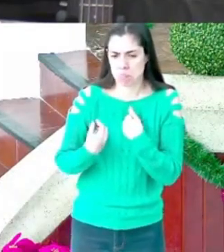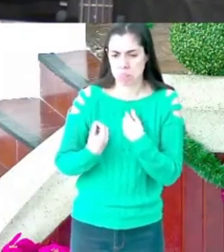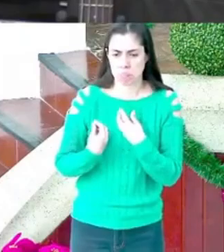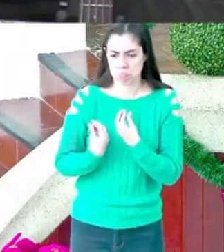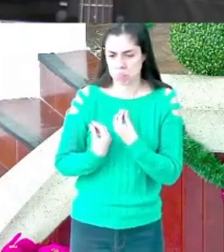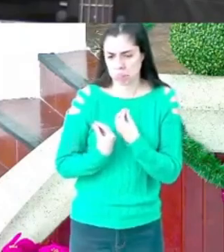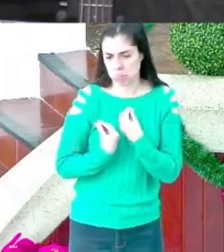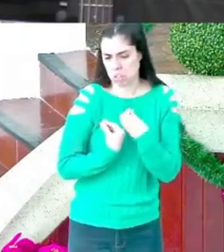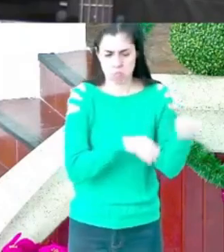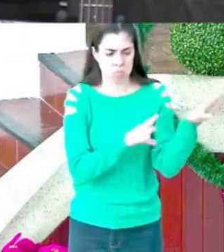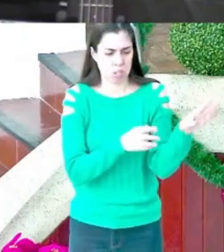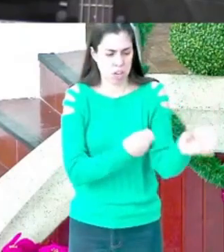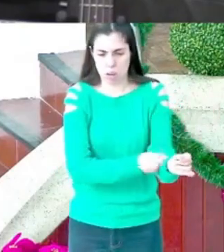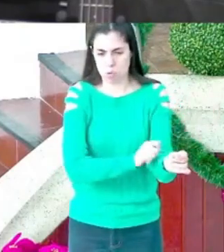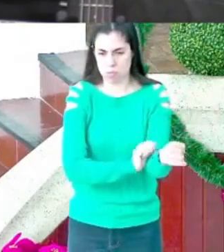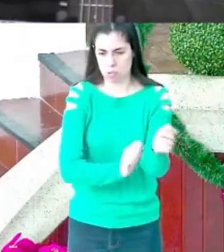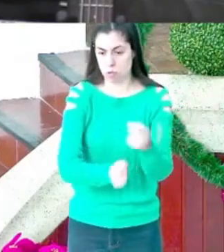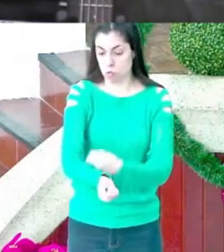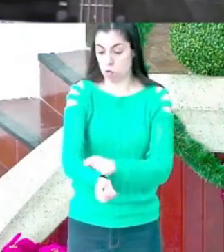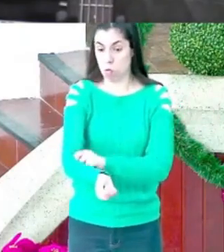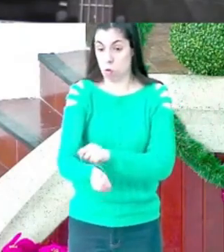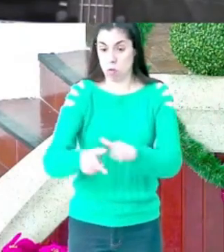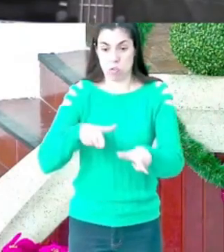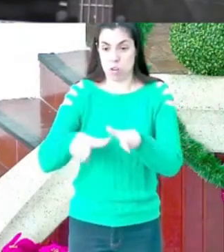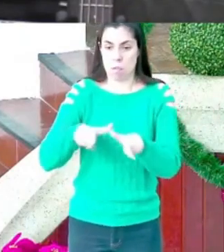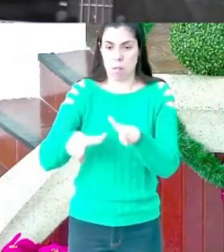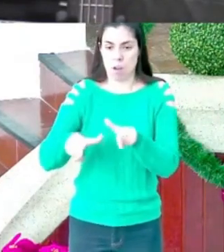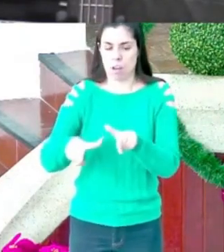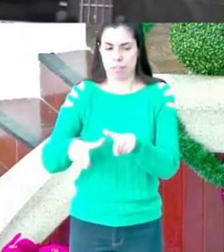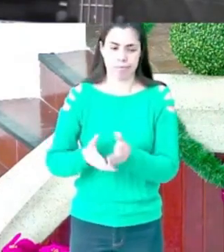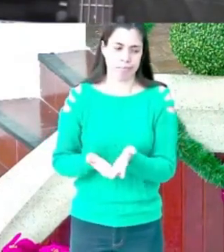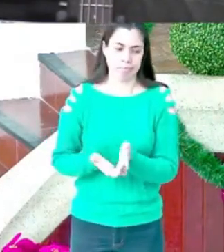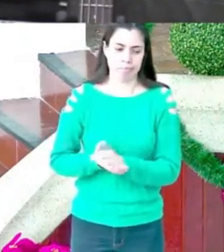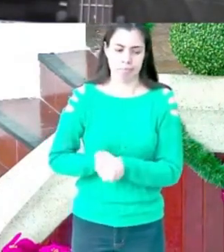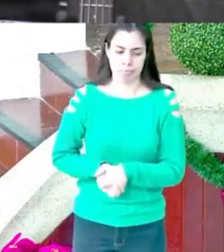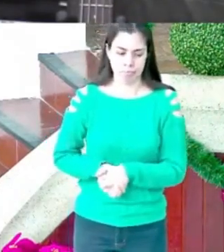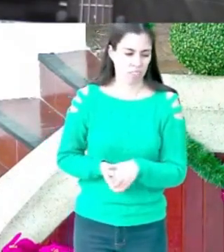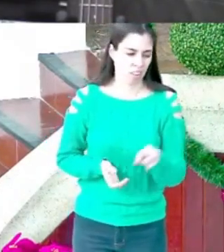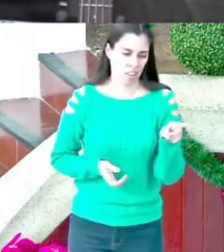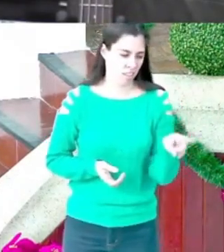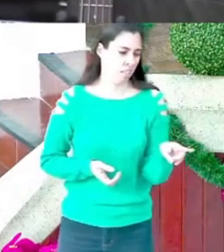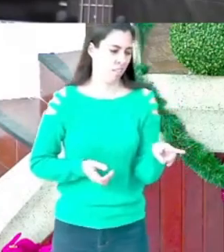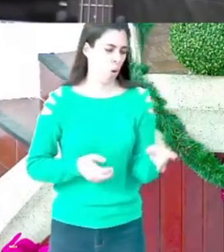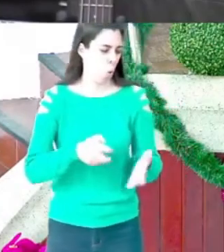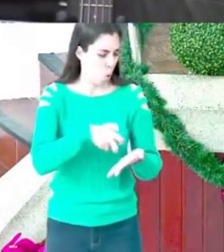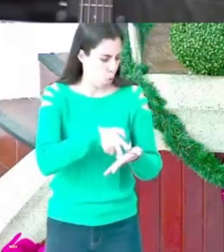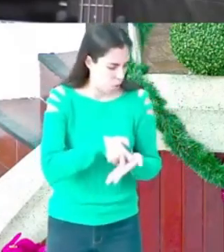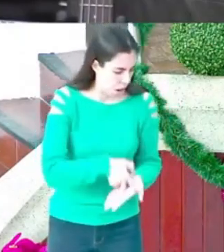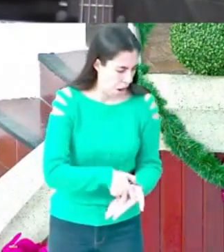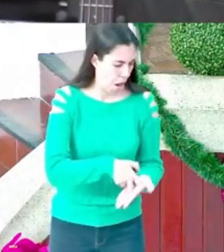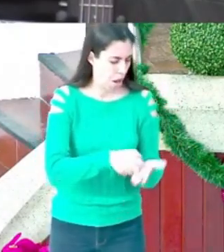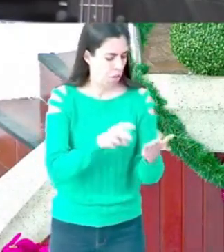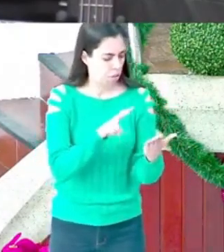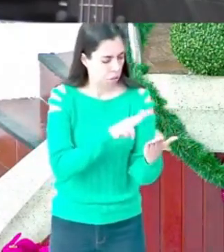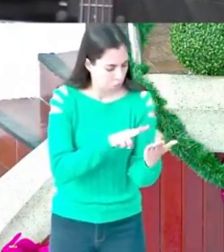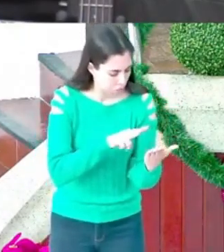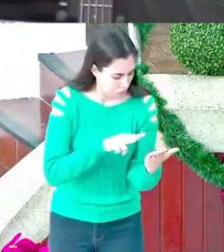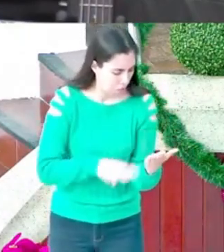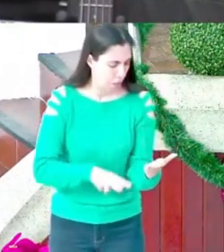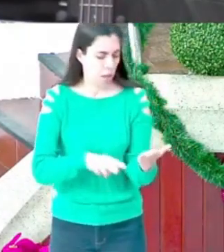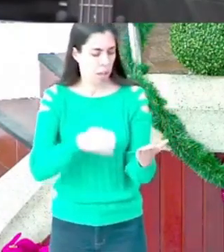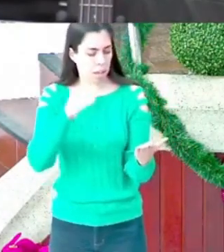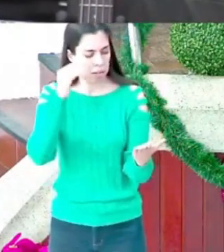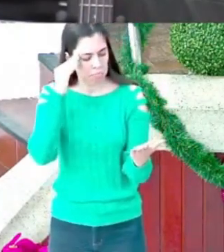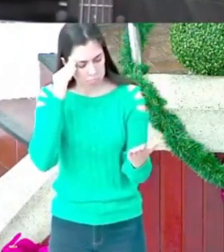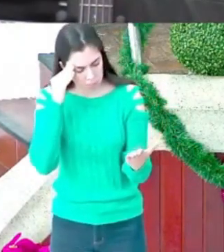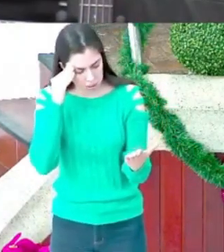Alguns até interpretam que aqueles que estão buscando ter uma vida de oração, de devocional, de leitura e meditação